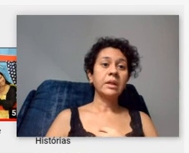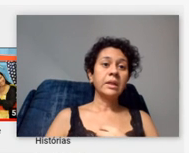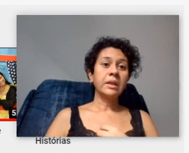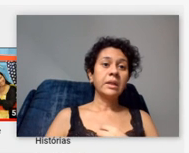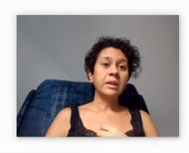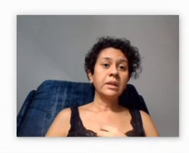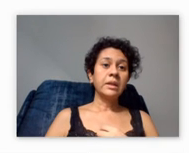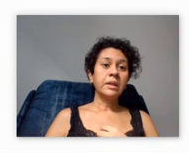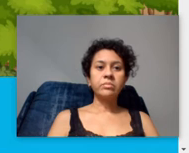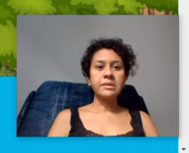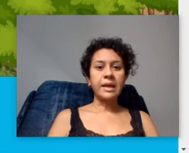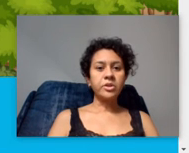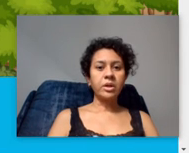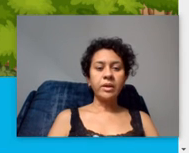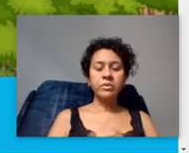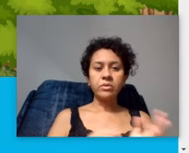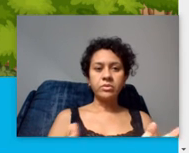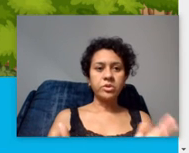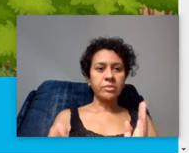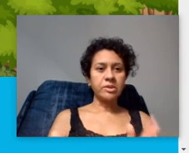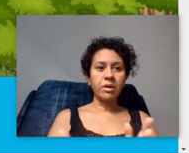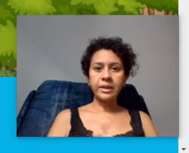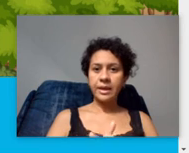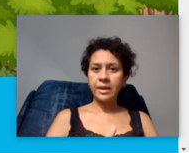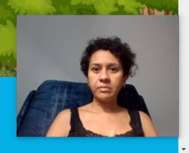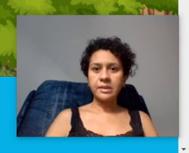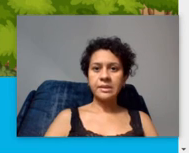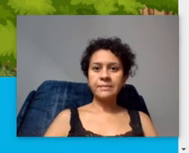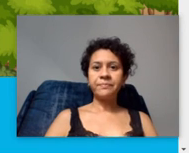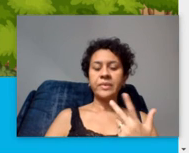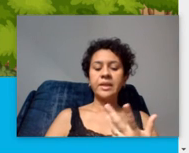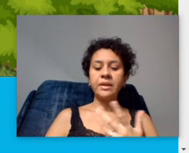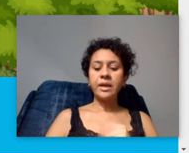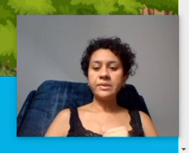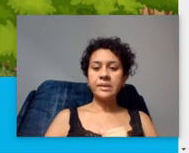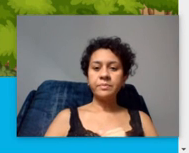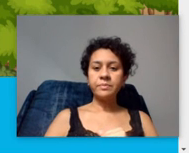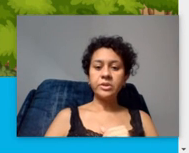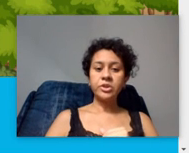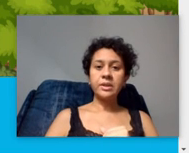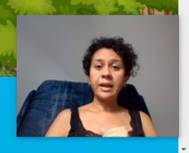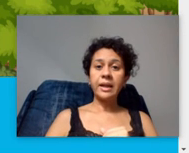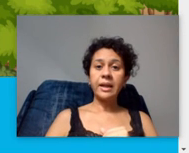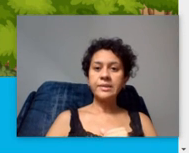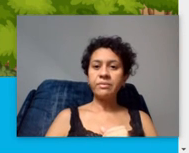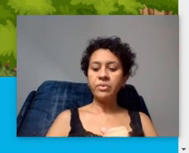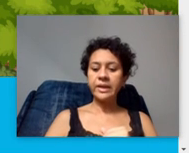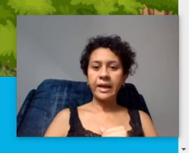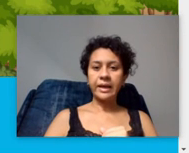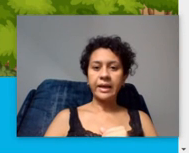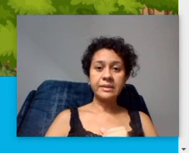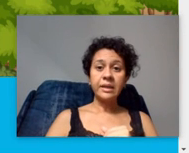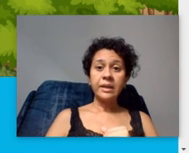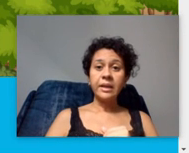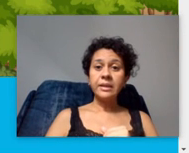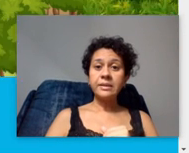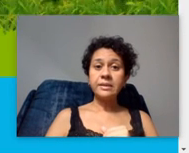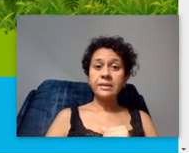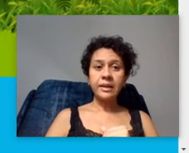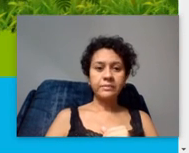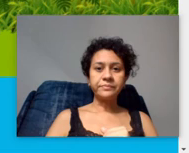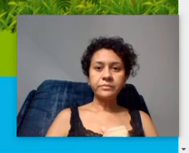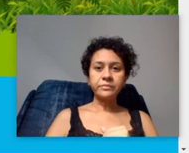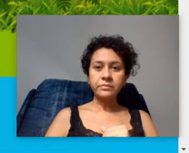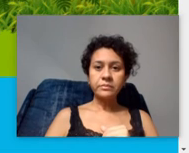professora? Tem um site que eu adoro, chama Escola Games, que aí vocês podem digitar na busca vogais.